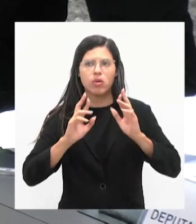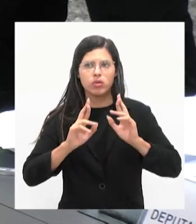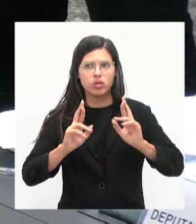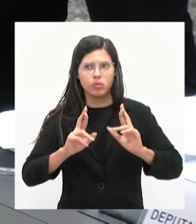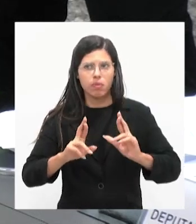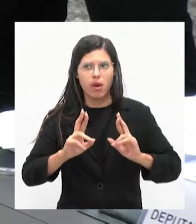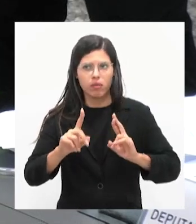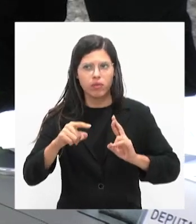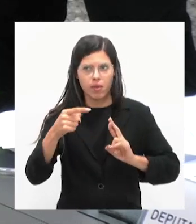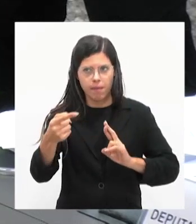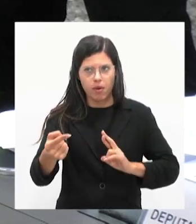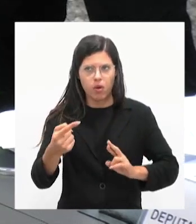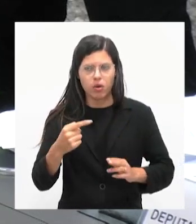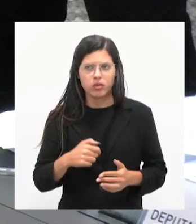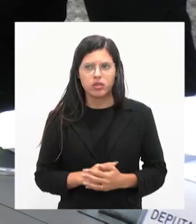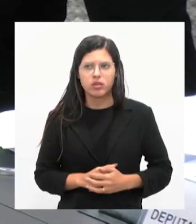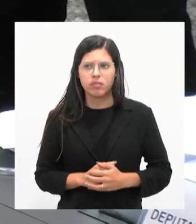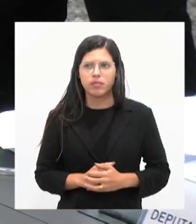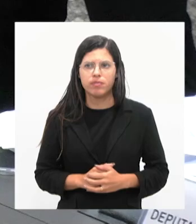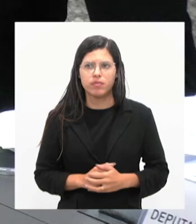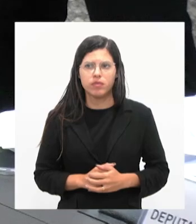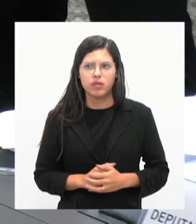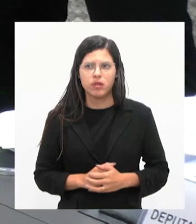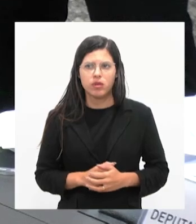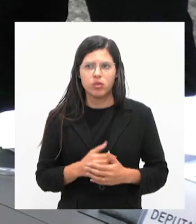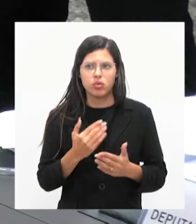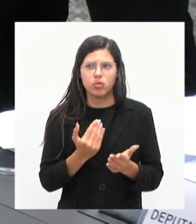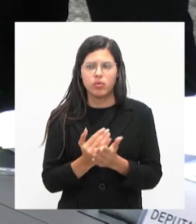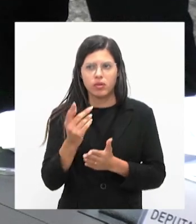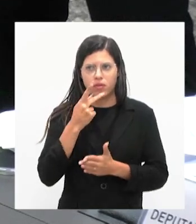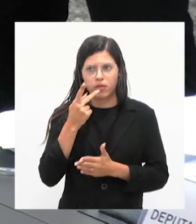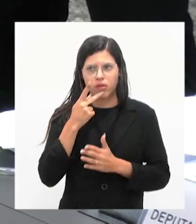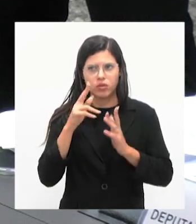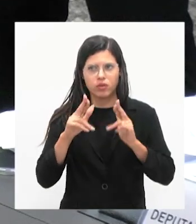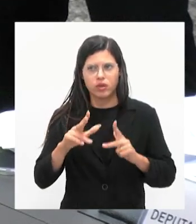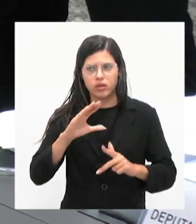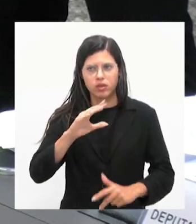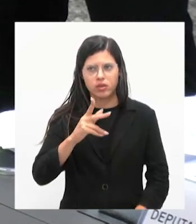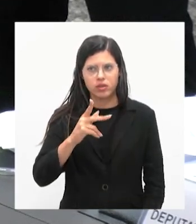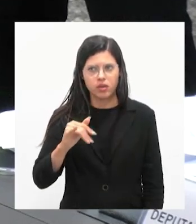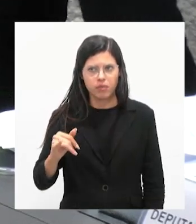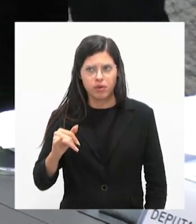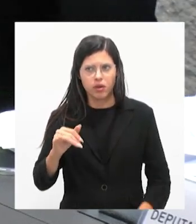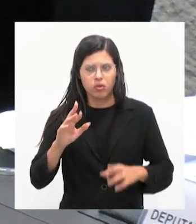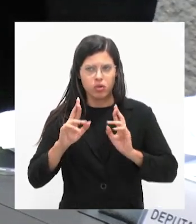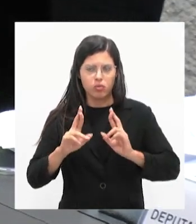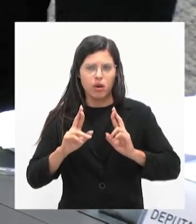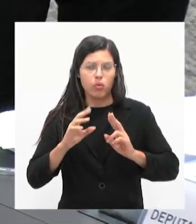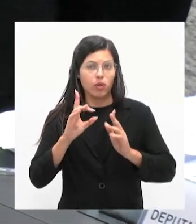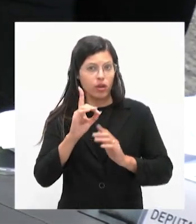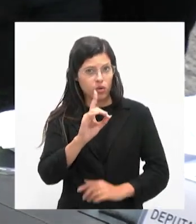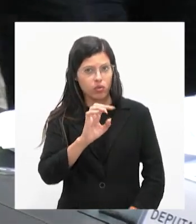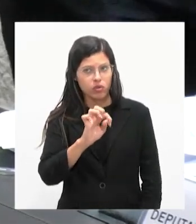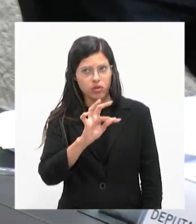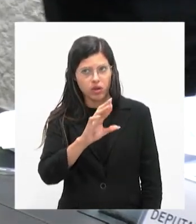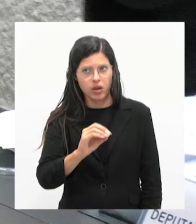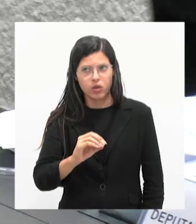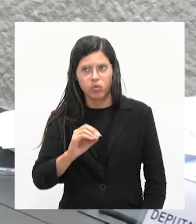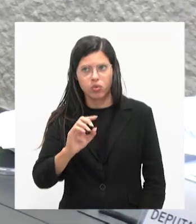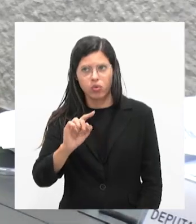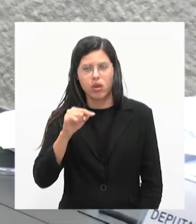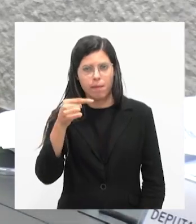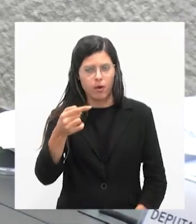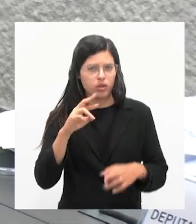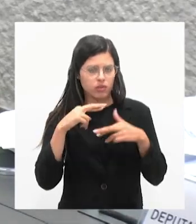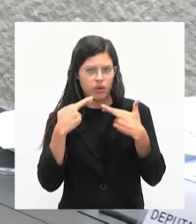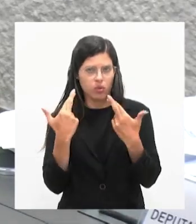não for, na próxima como membro, aí a gente vai começar a falar diferente da CPI aqui. Então eu espero que o DETRO na próxima esteja presente. Porque na hora